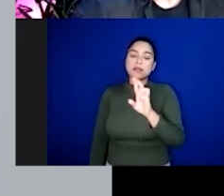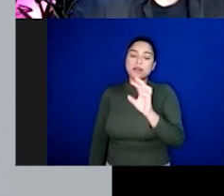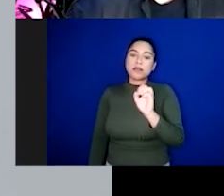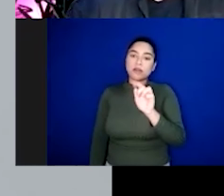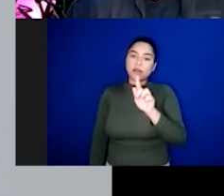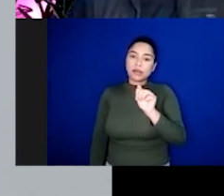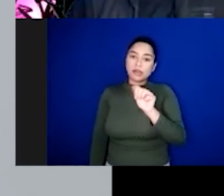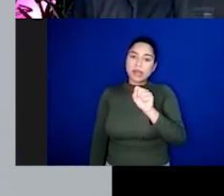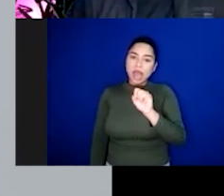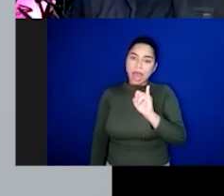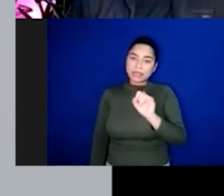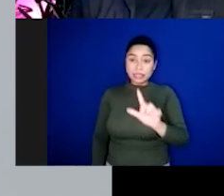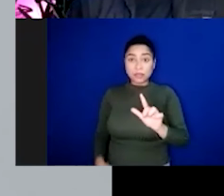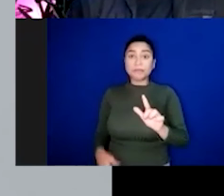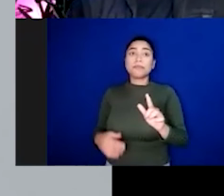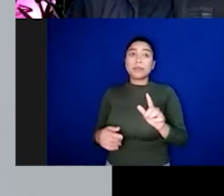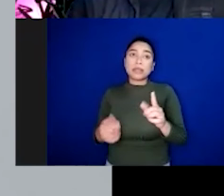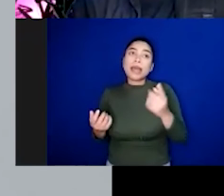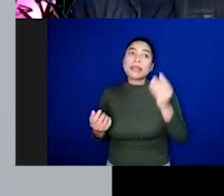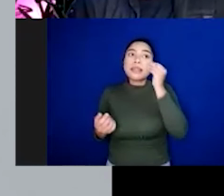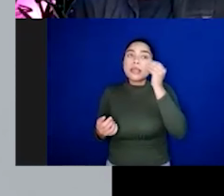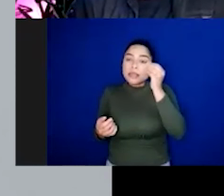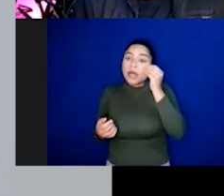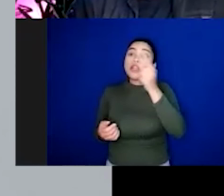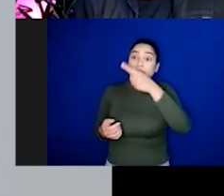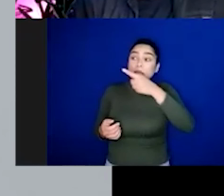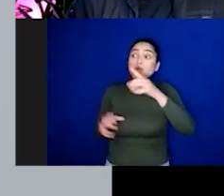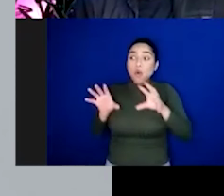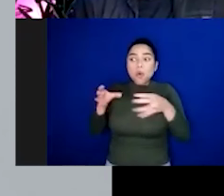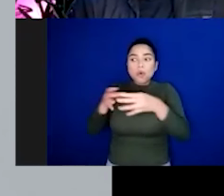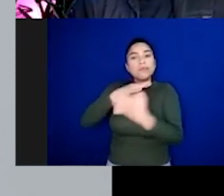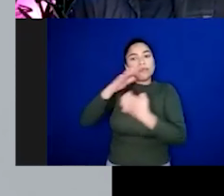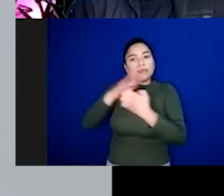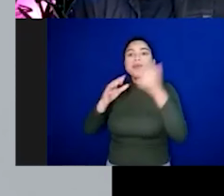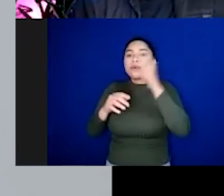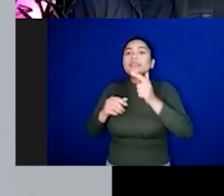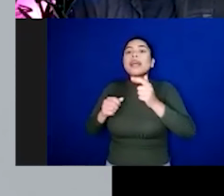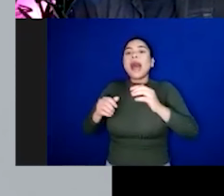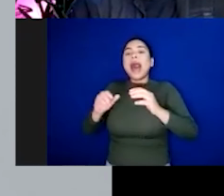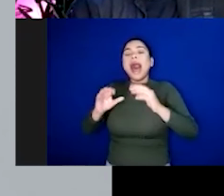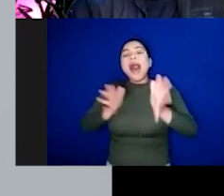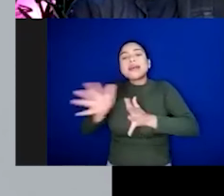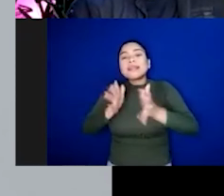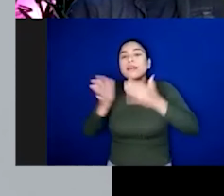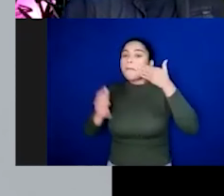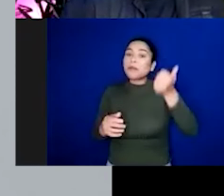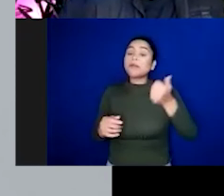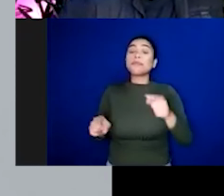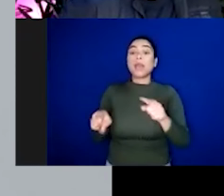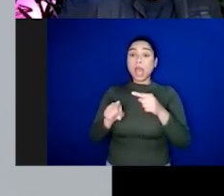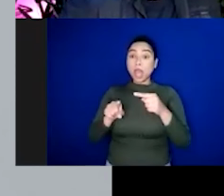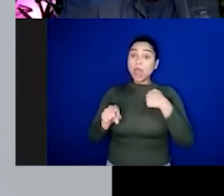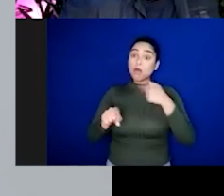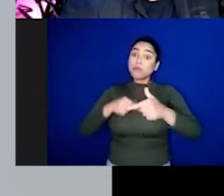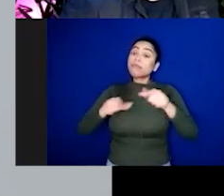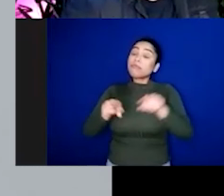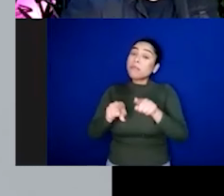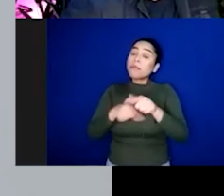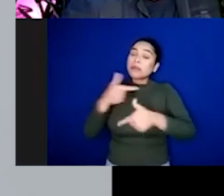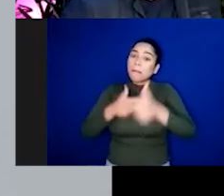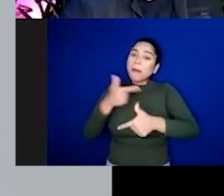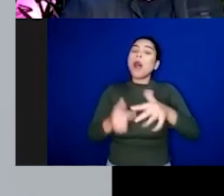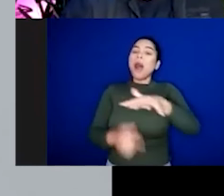deles fazer com que eles sejam mais acessíveis e inclusivos mas na verdade na prática eu tô à tona também a parte da Cultura a cidade porque